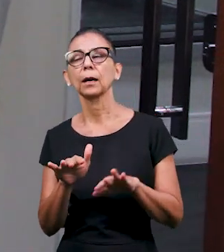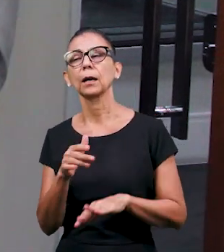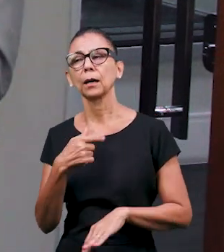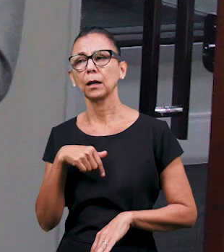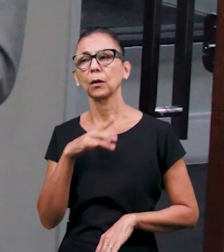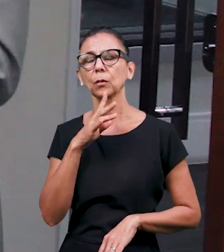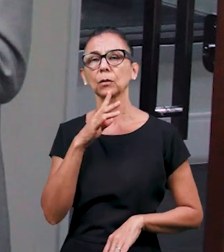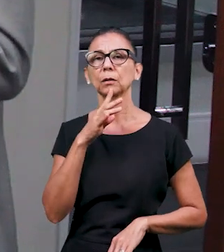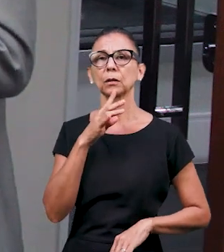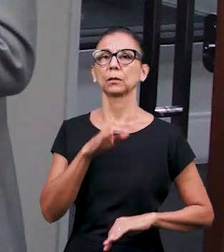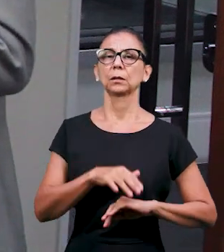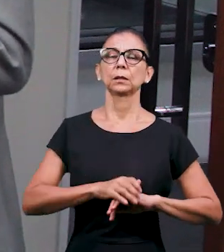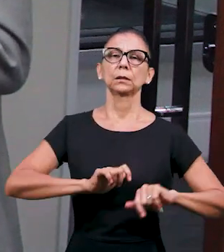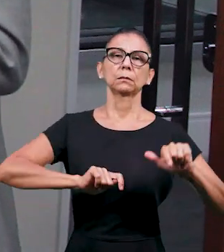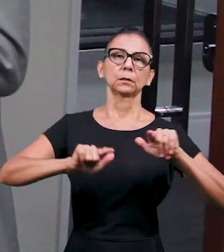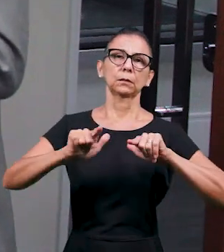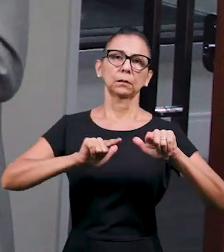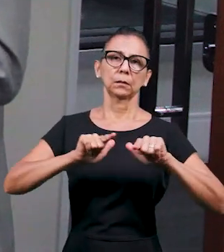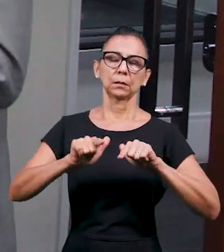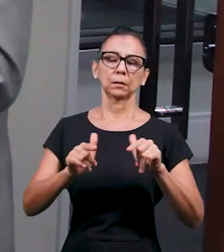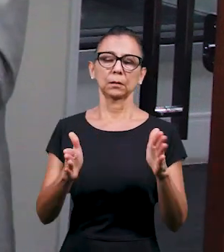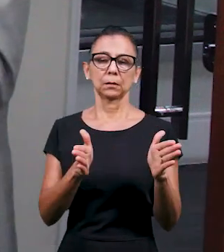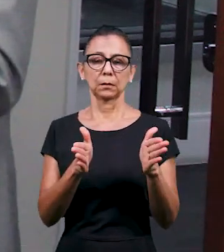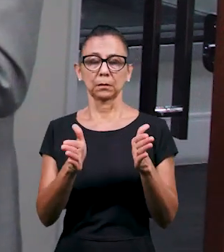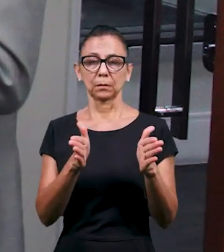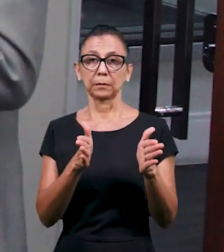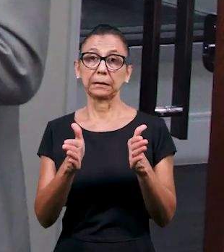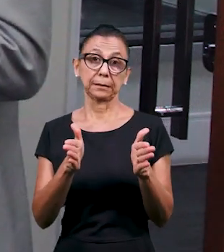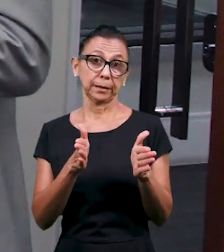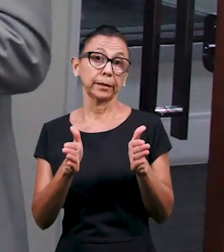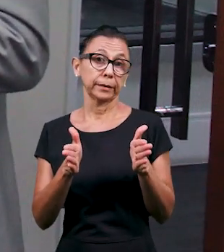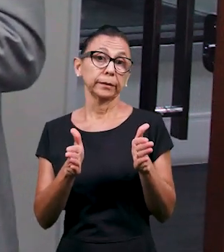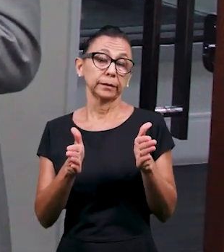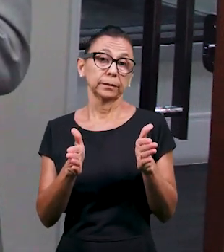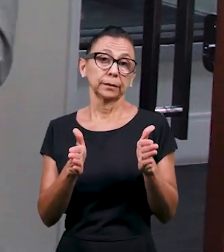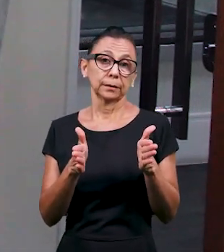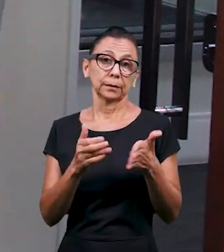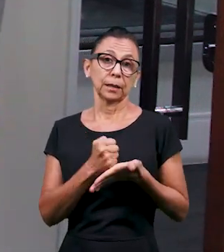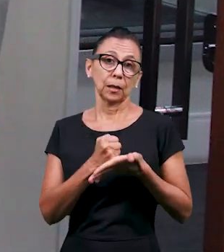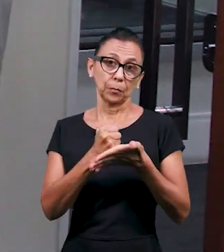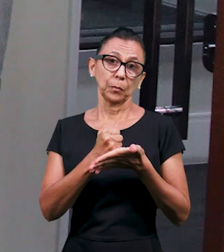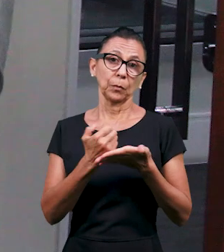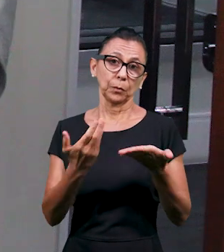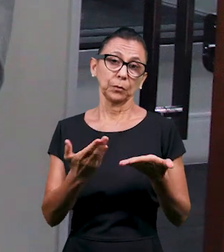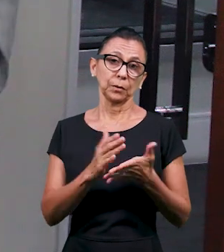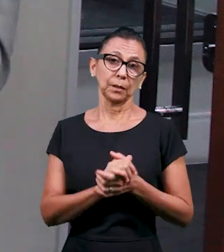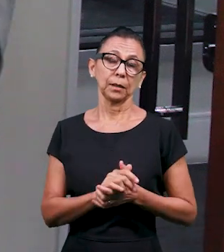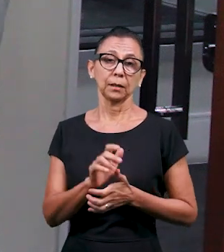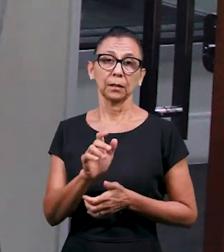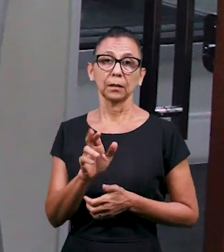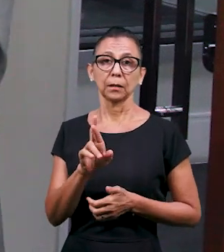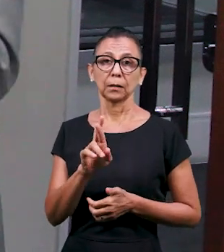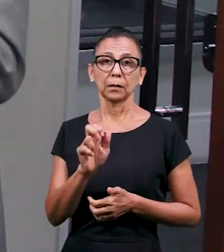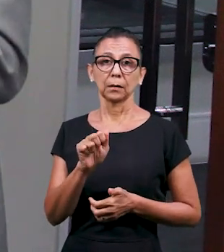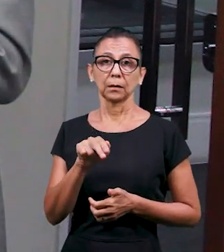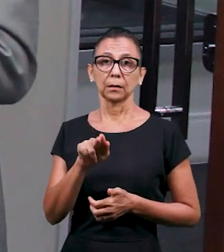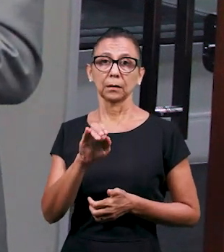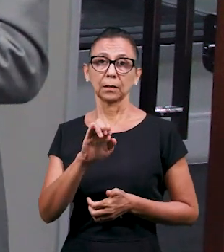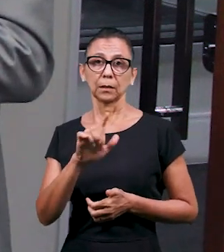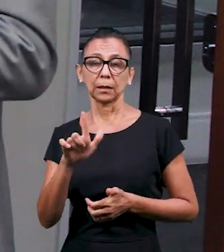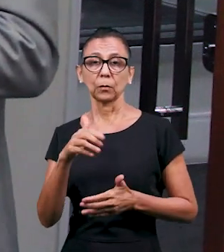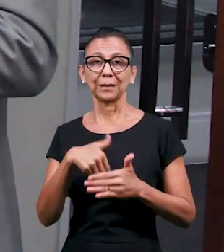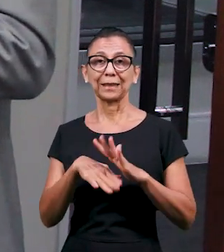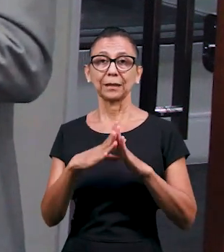os primeiros passos ali também, e esse trabalho de acessibilidade, vamos assim dizer, né, de assistência